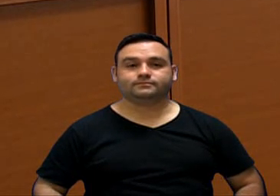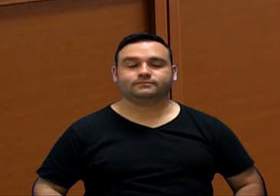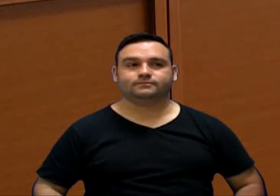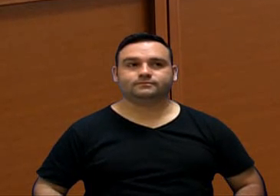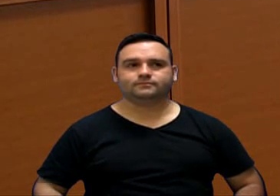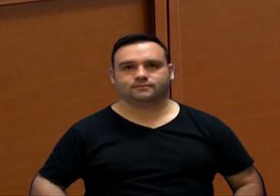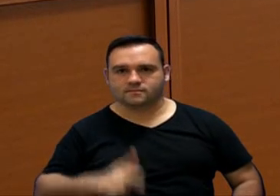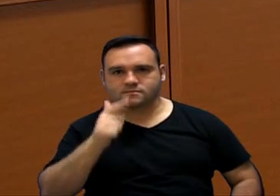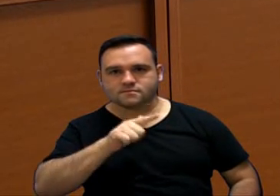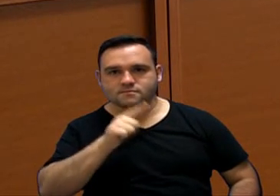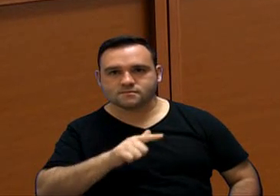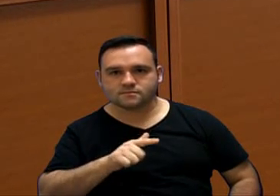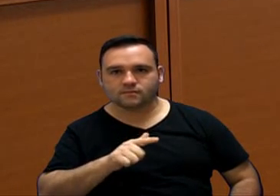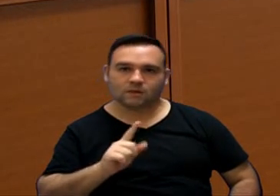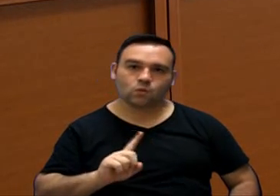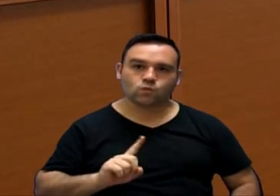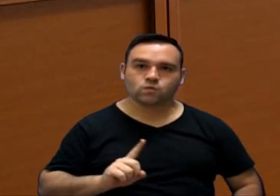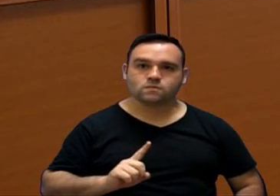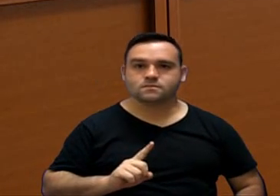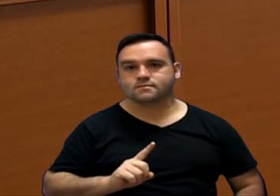Abriu dele ou não?